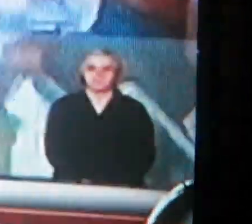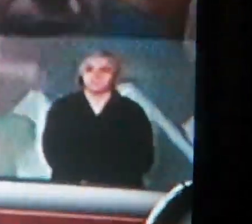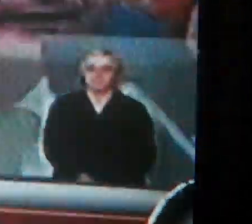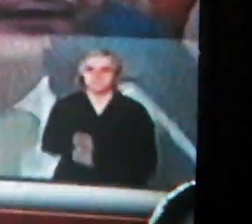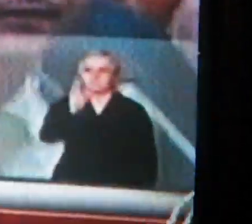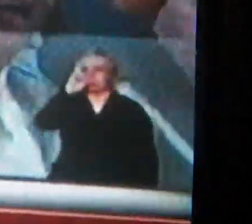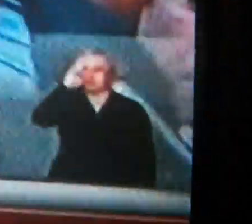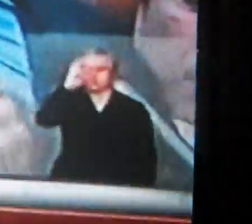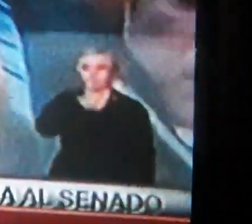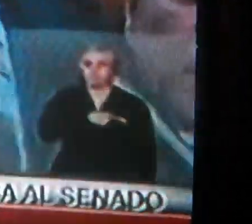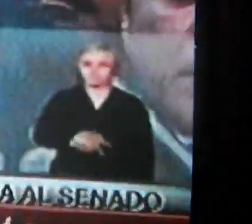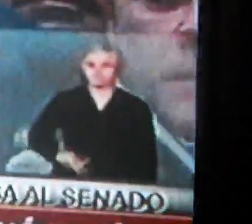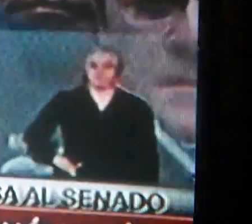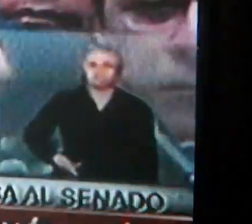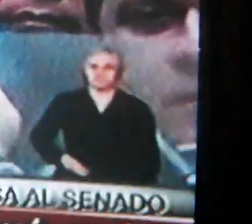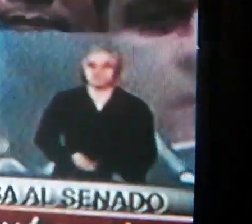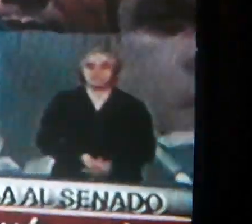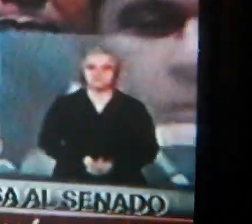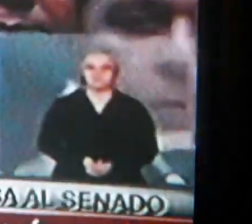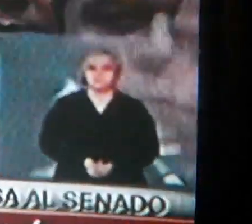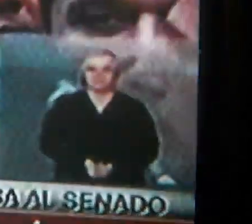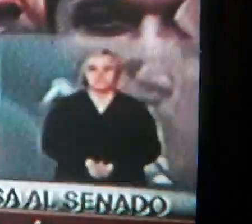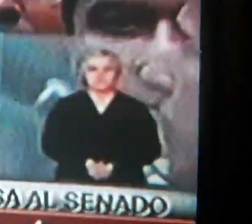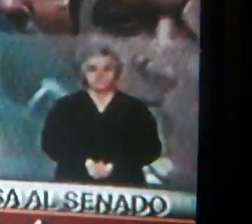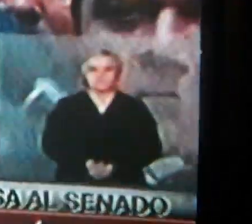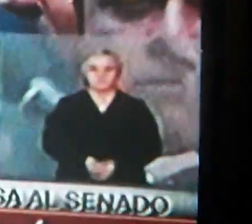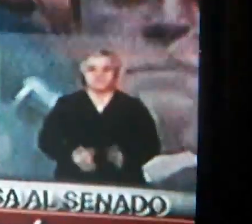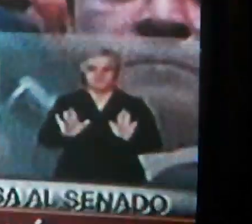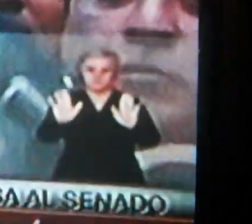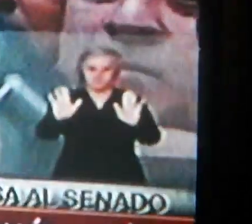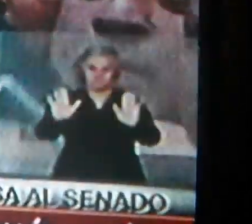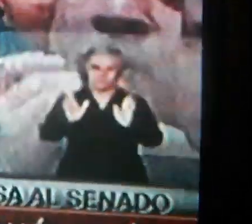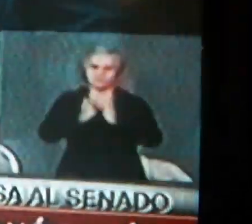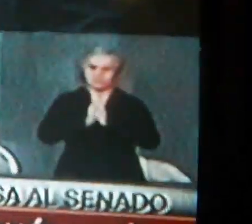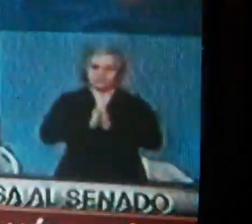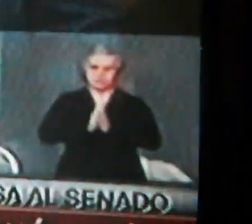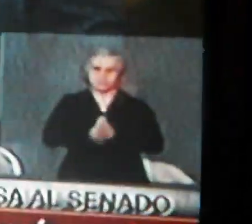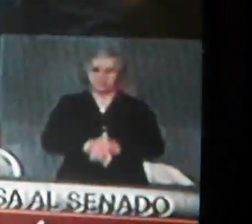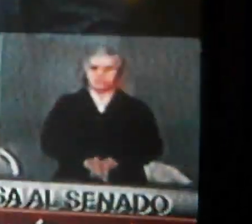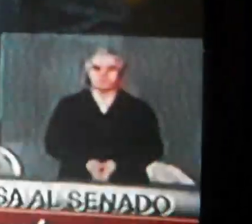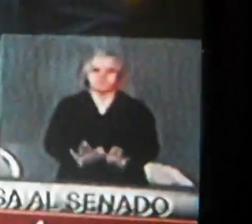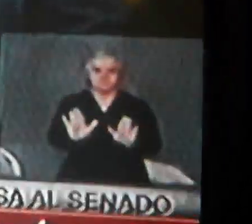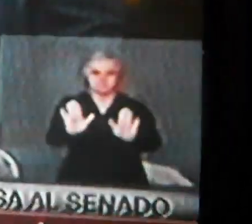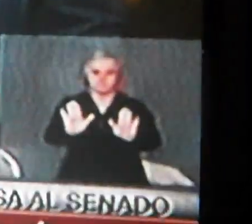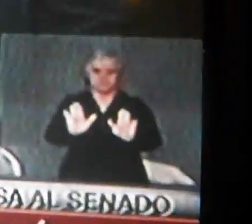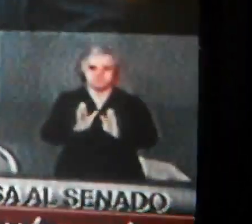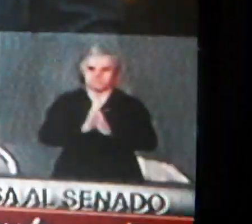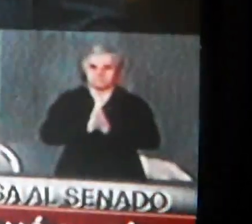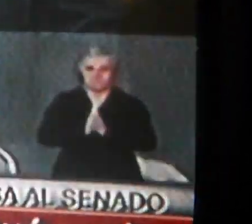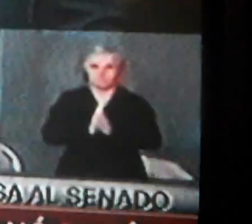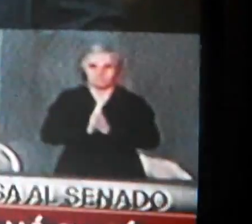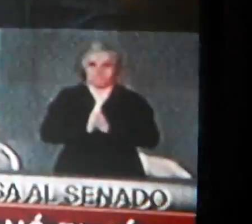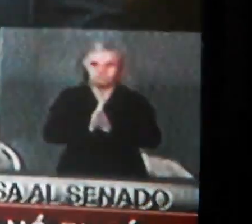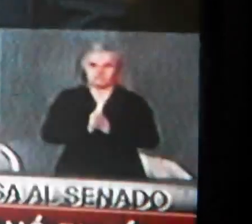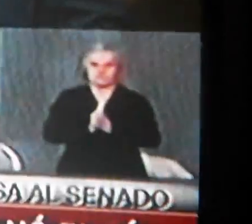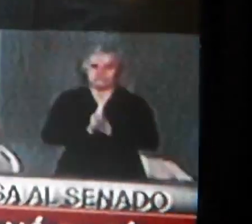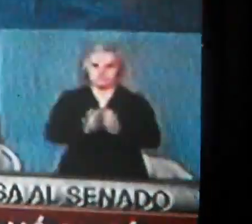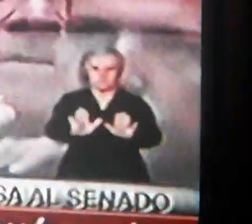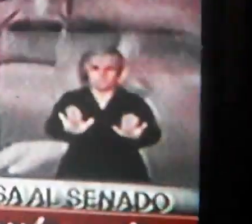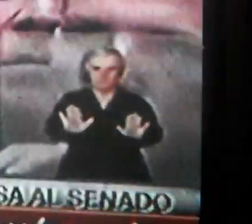Senhor presidente! Por favor, eu quero... Quanta honra! Por favor!